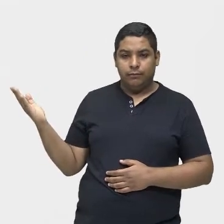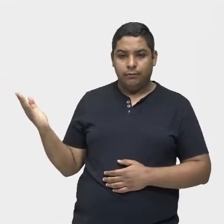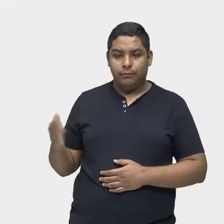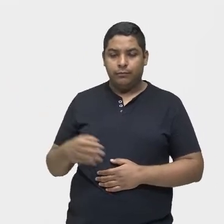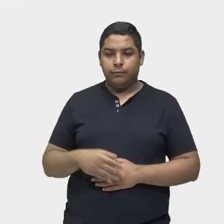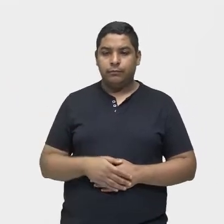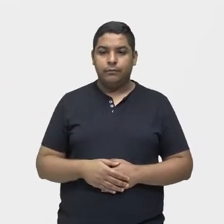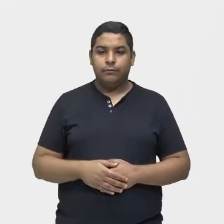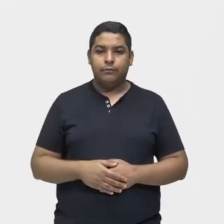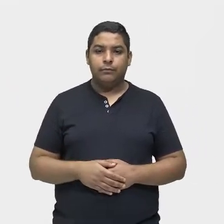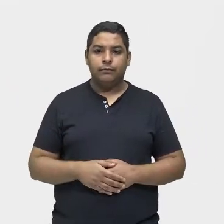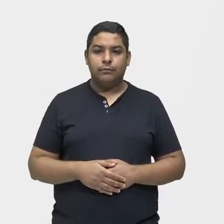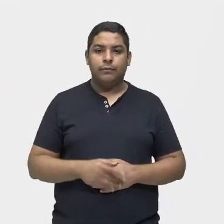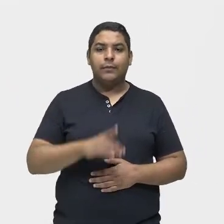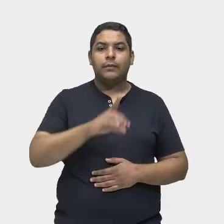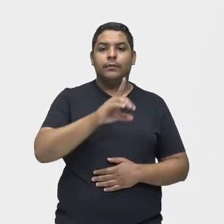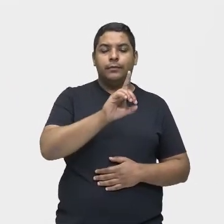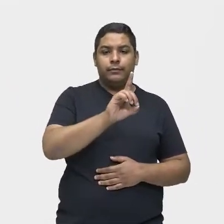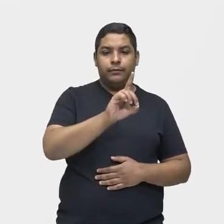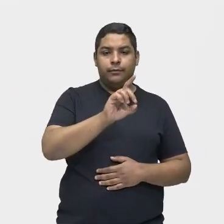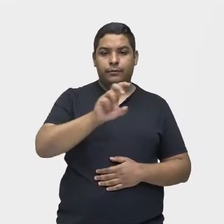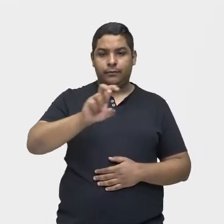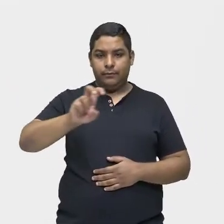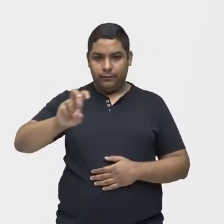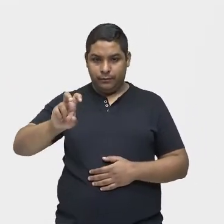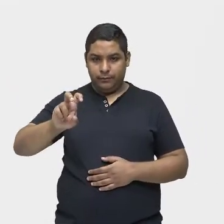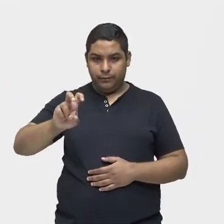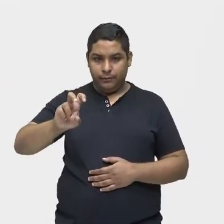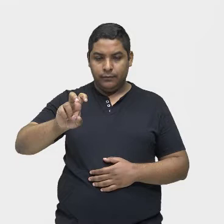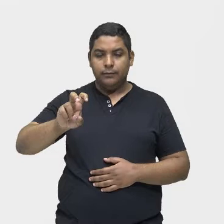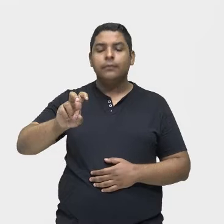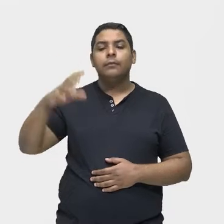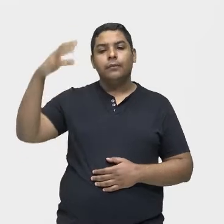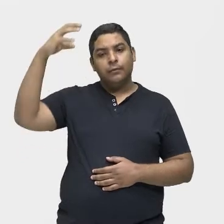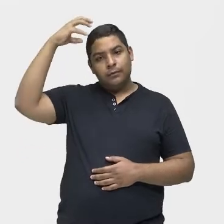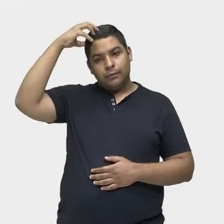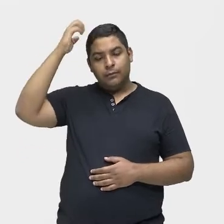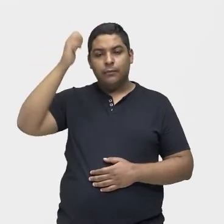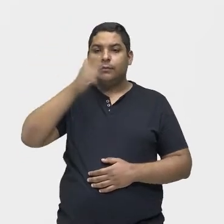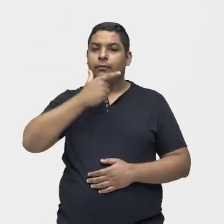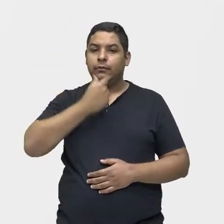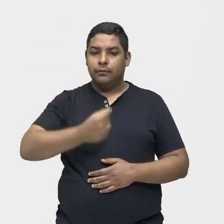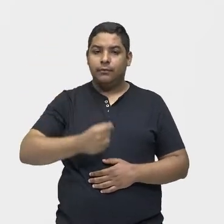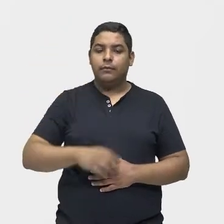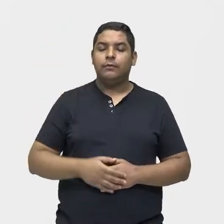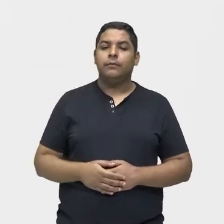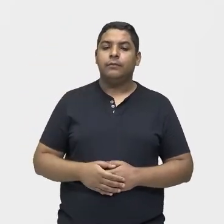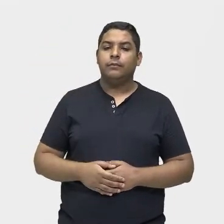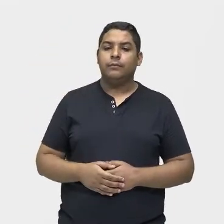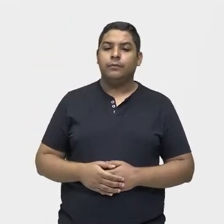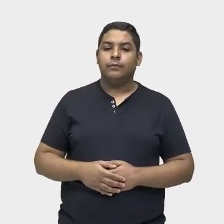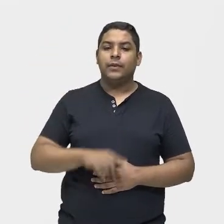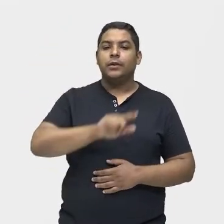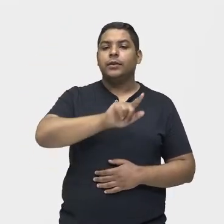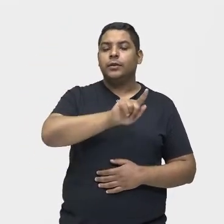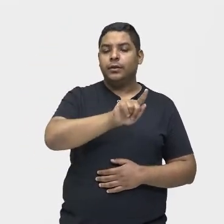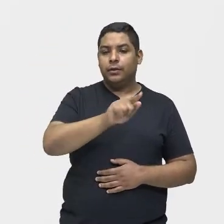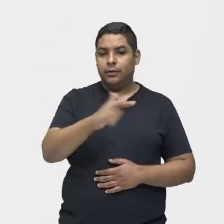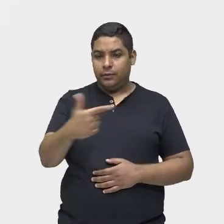casa D5, nós temos o rei. E na casa G2, nós temos o peão.